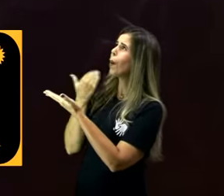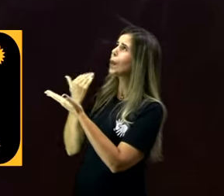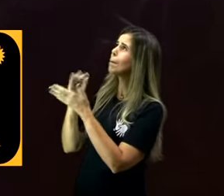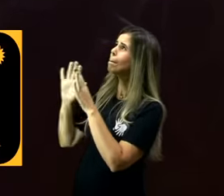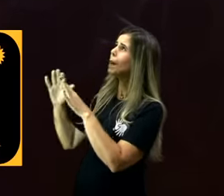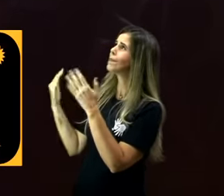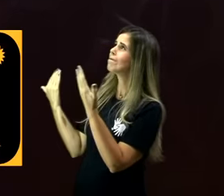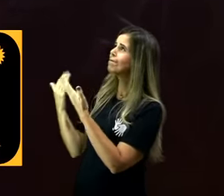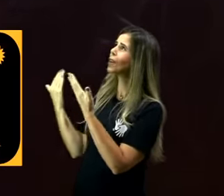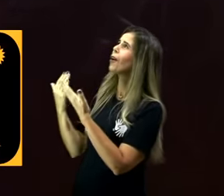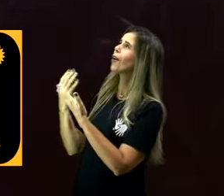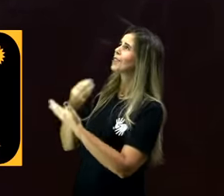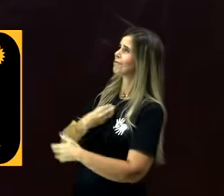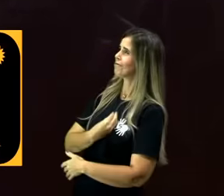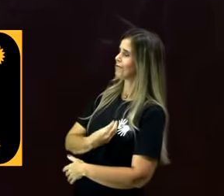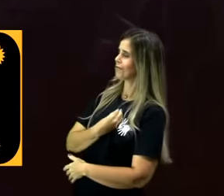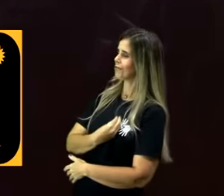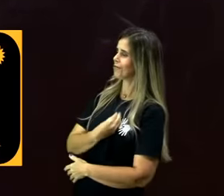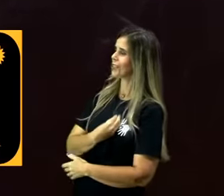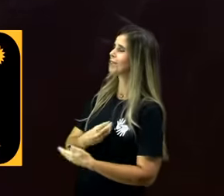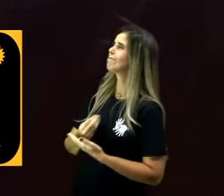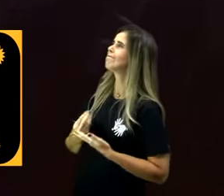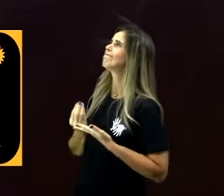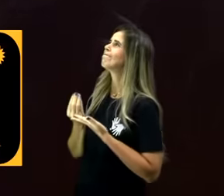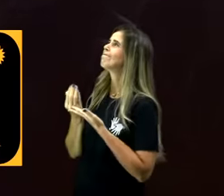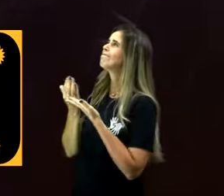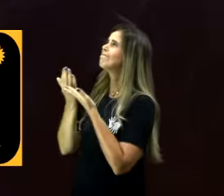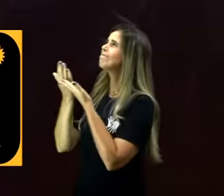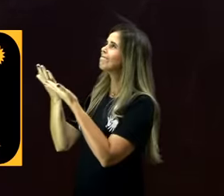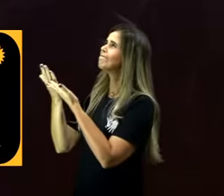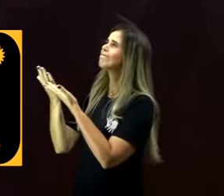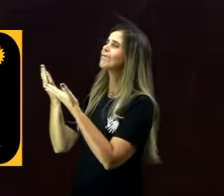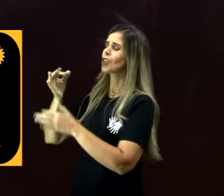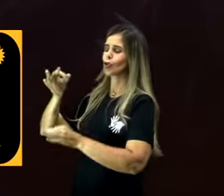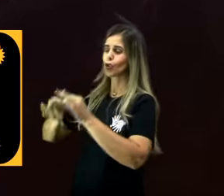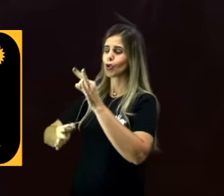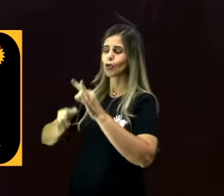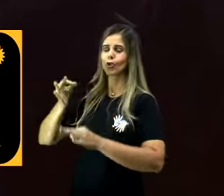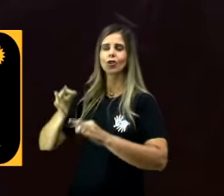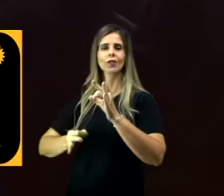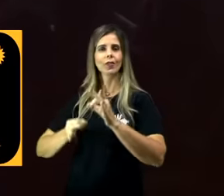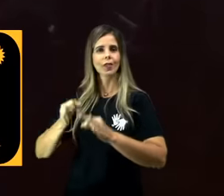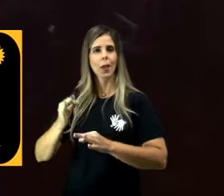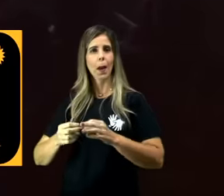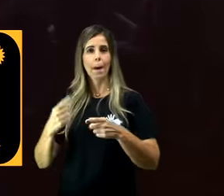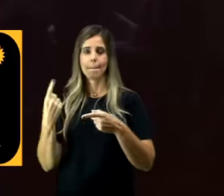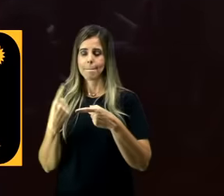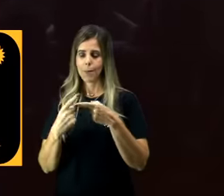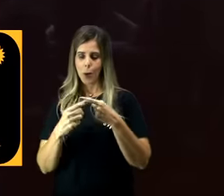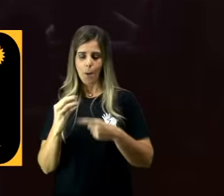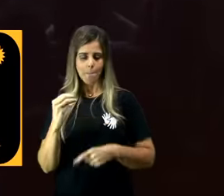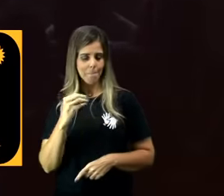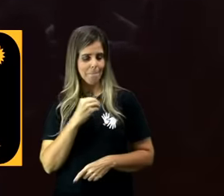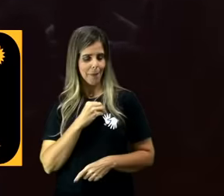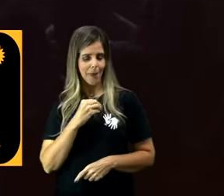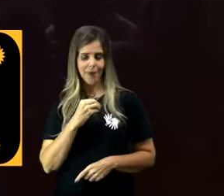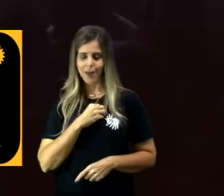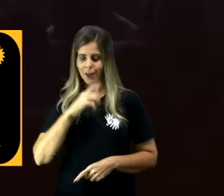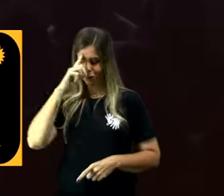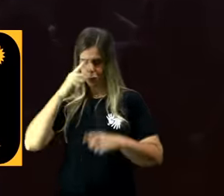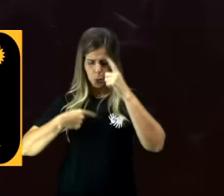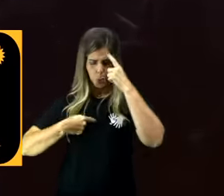e ofereçam os membros do corpo de vocês a Ele como instrumento de justiça, pois o pecado não os